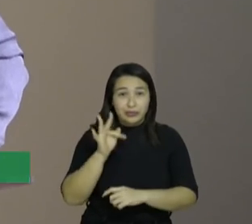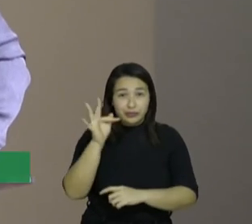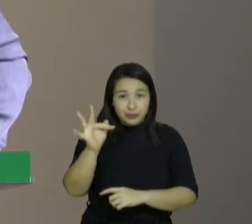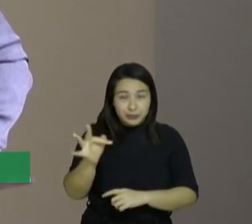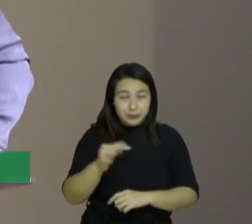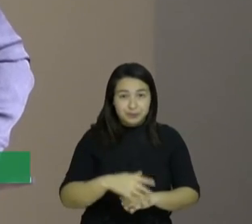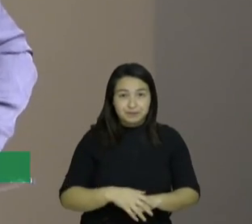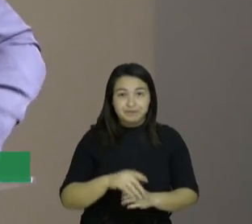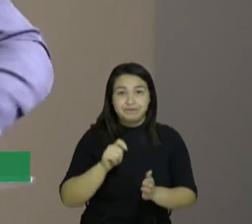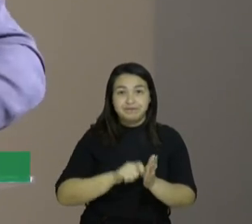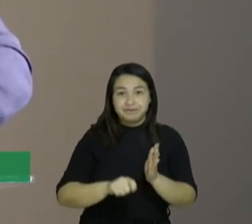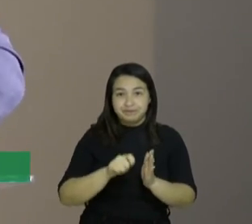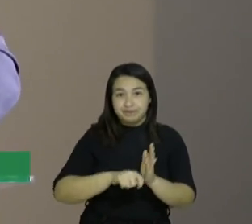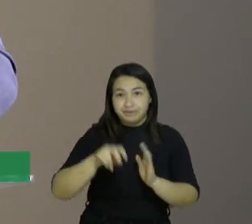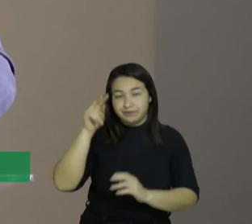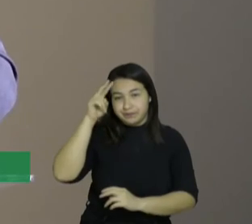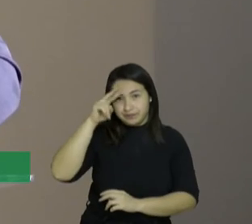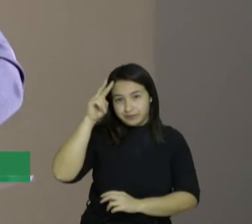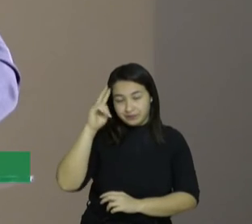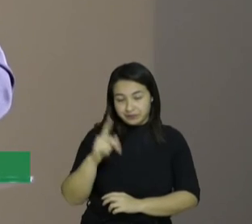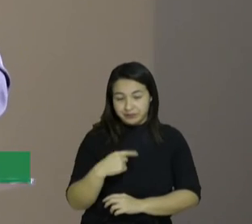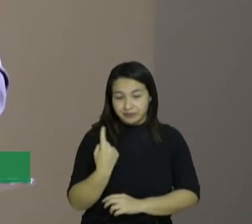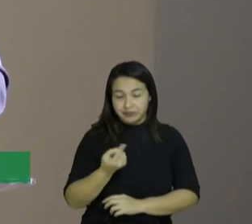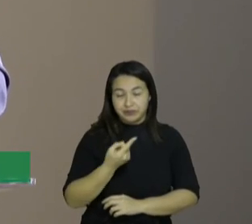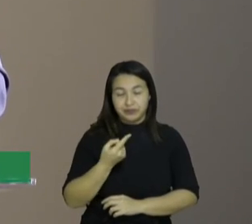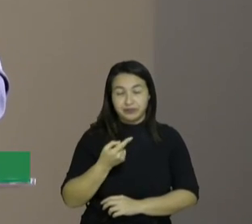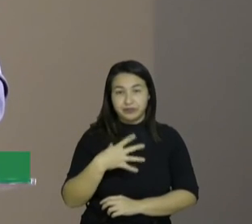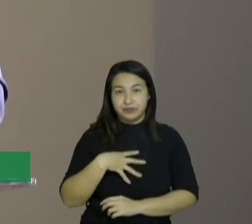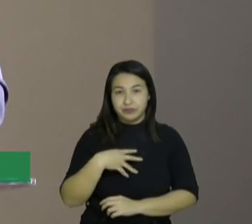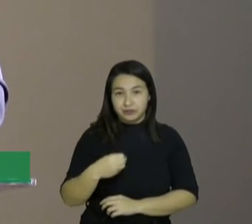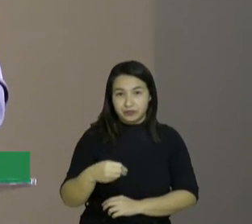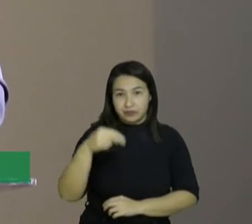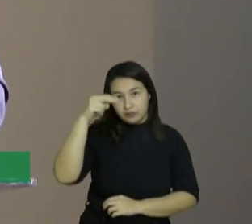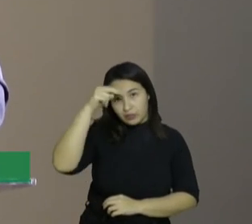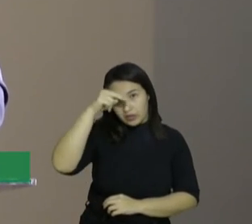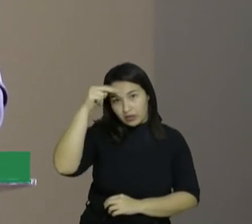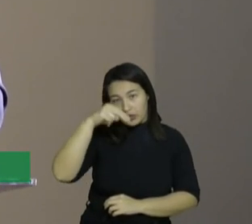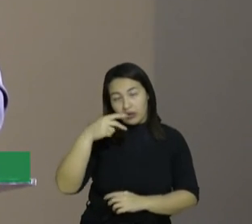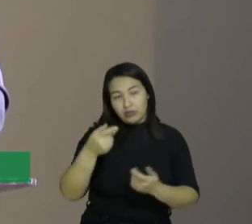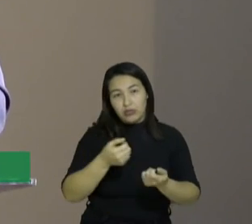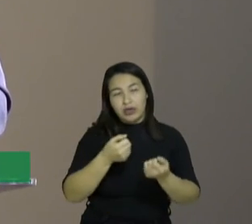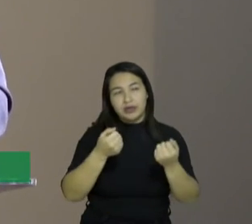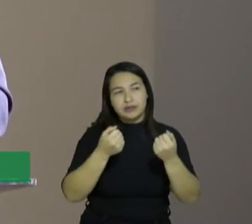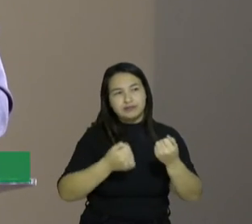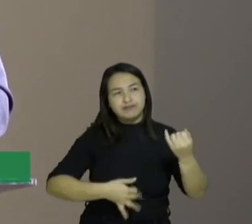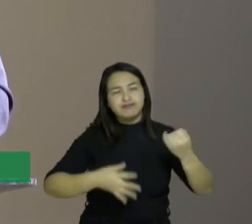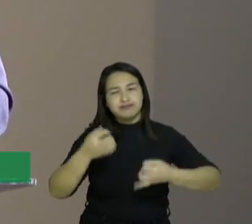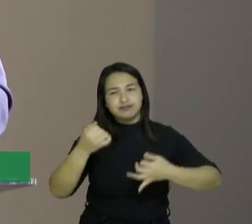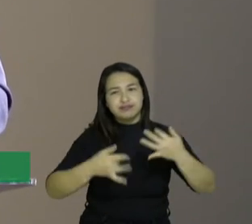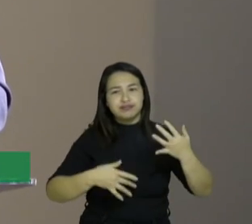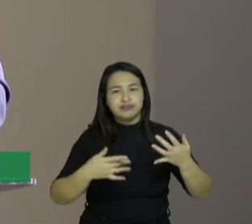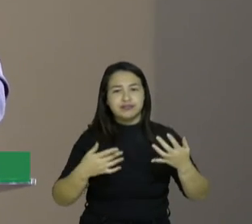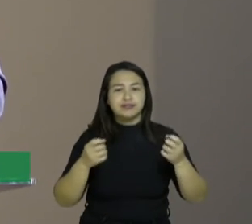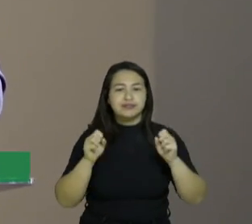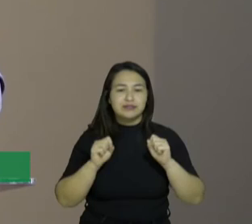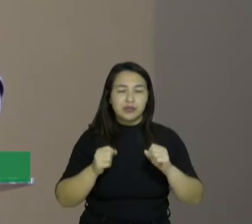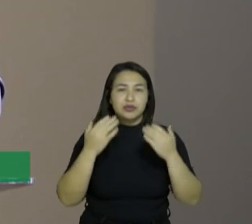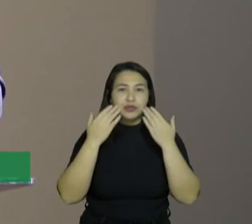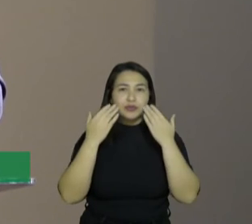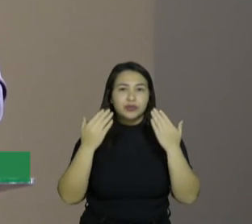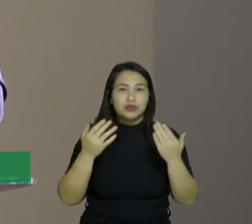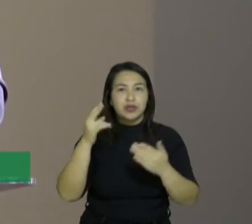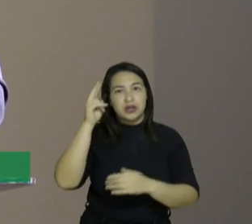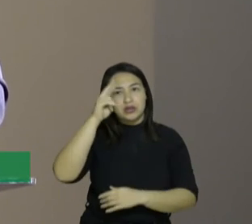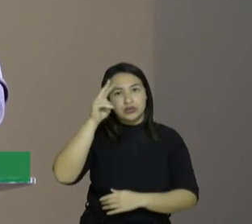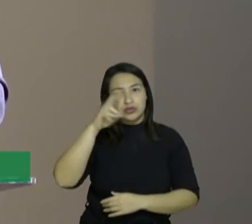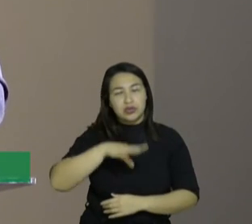Estamos escrevendo uma história que os nossos filhos e os nossos netos contarão Vamos tornar essa história numa história de coragem